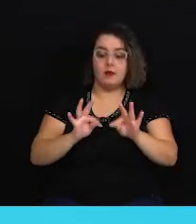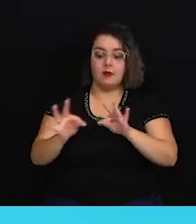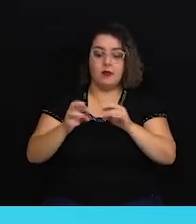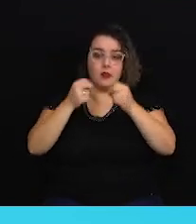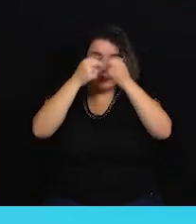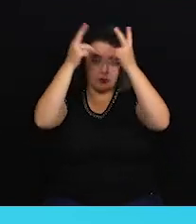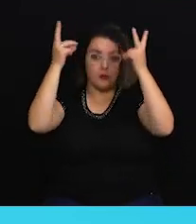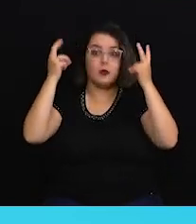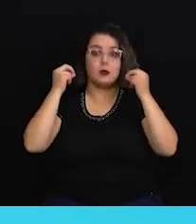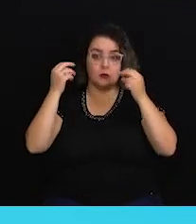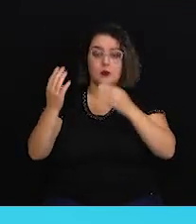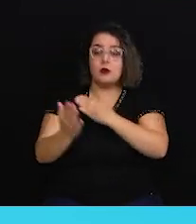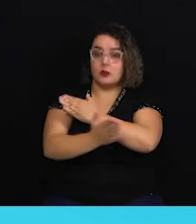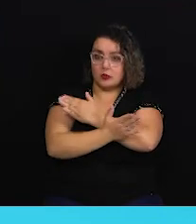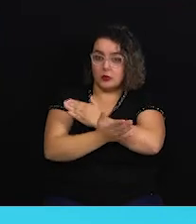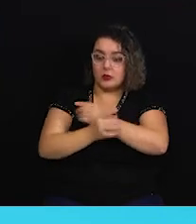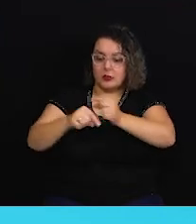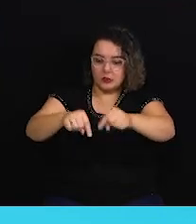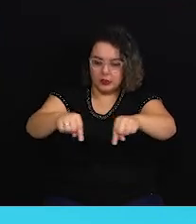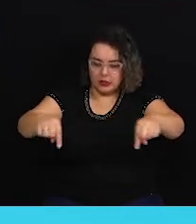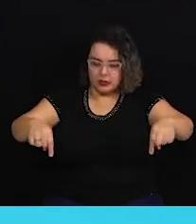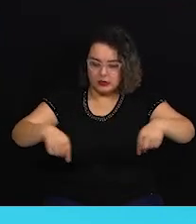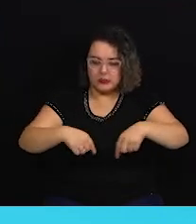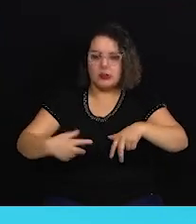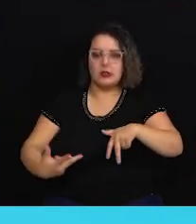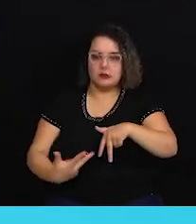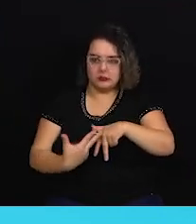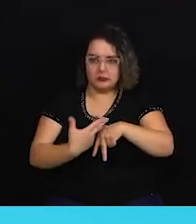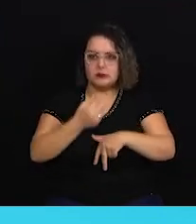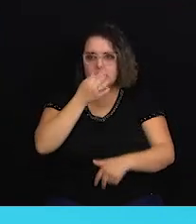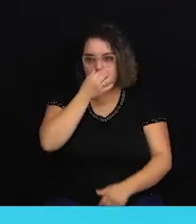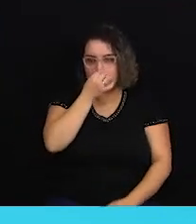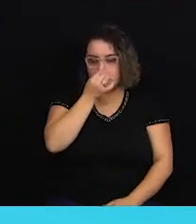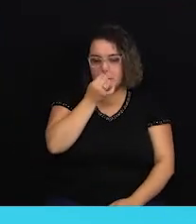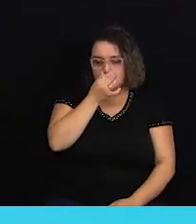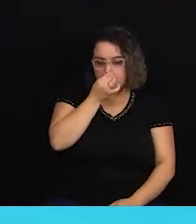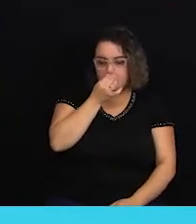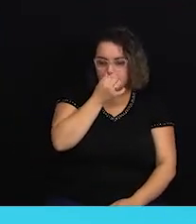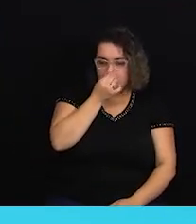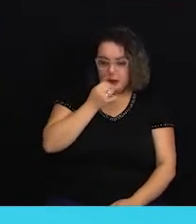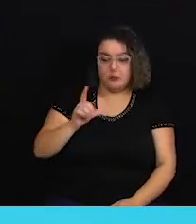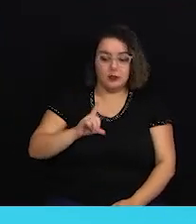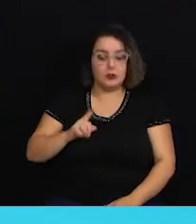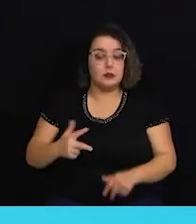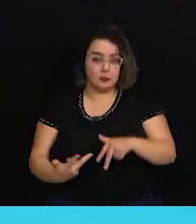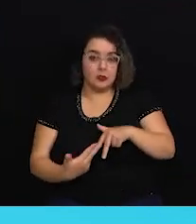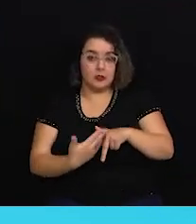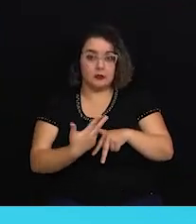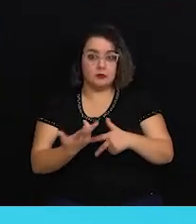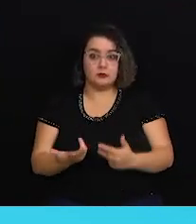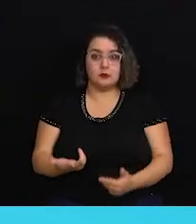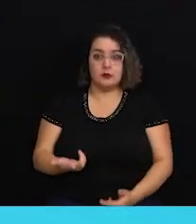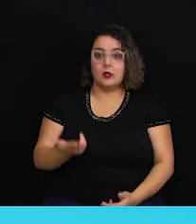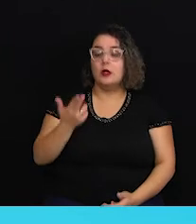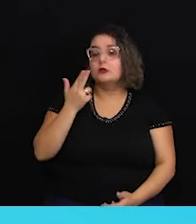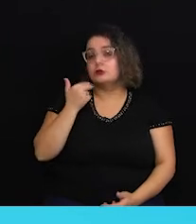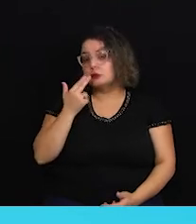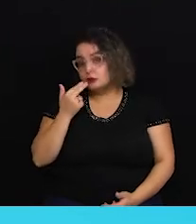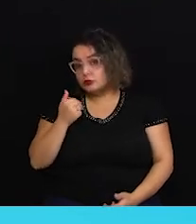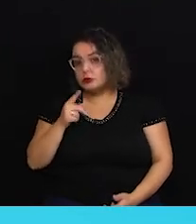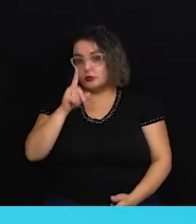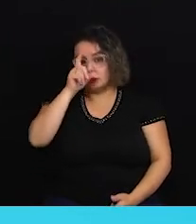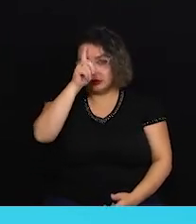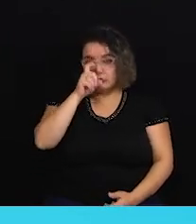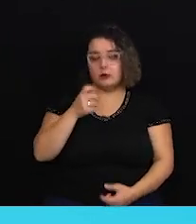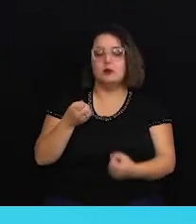técnicos de enfermagem também que nos auxiliam na sala. Além disso, para ter uma cirurgia, a gente depende da nutrição do hospital, que